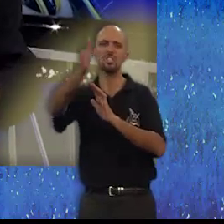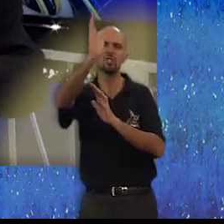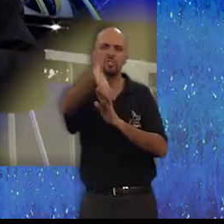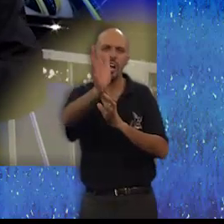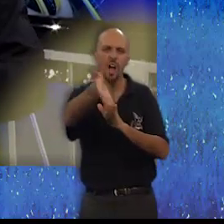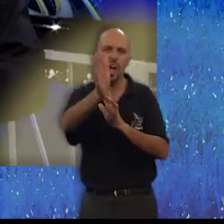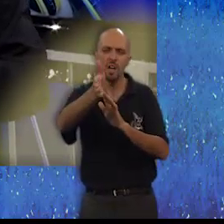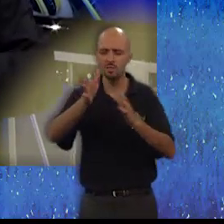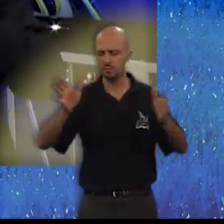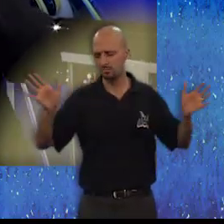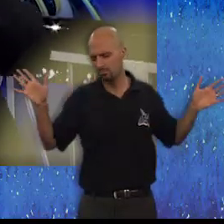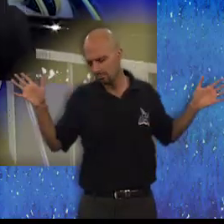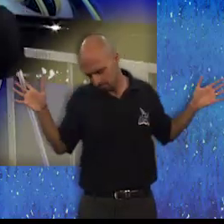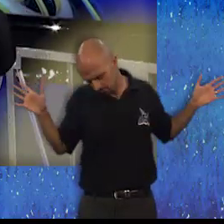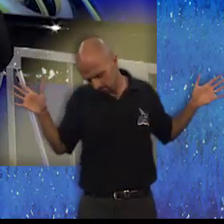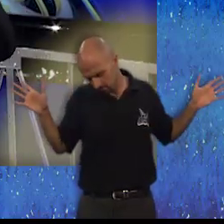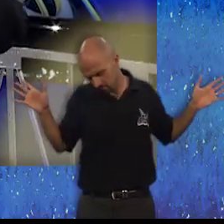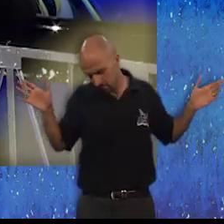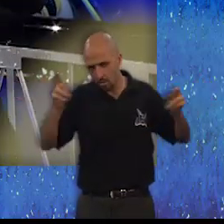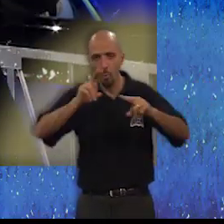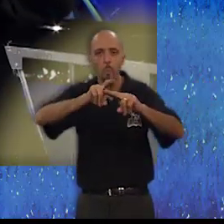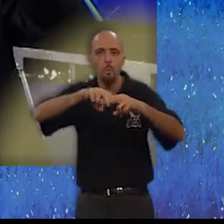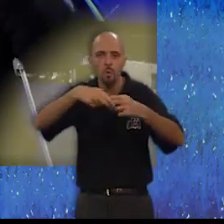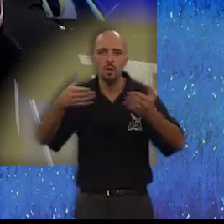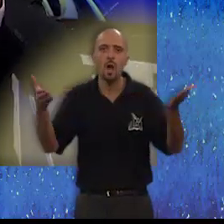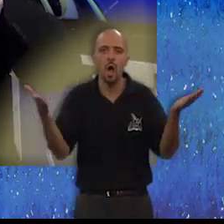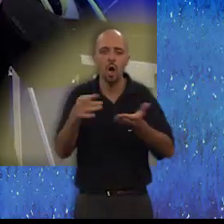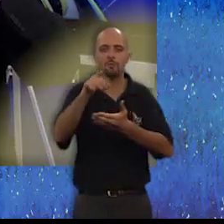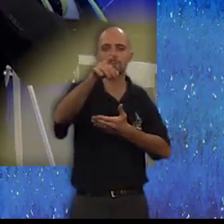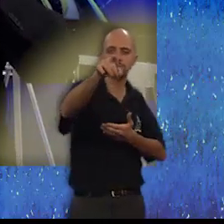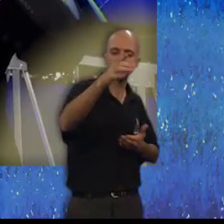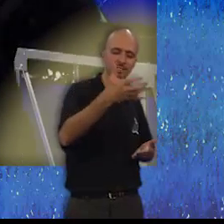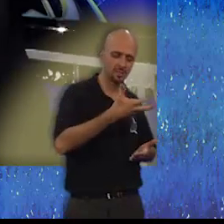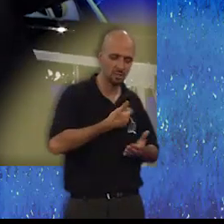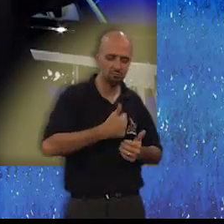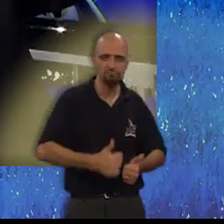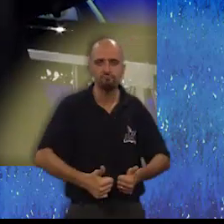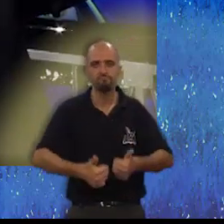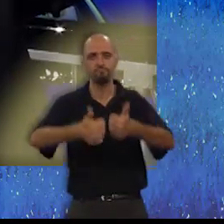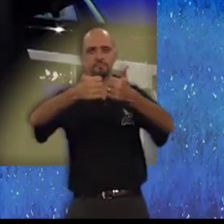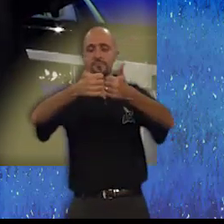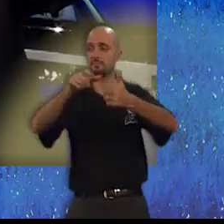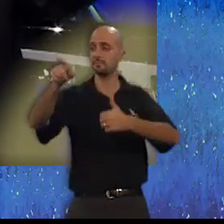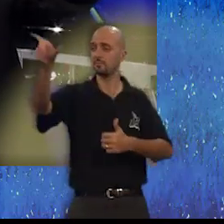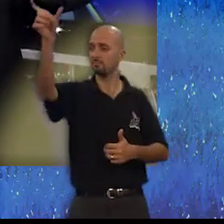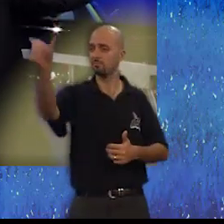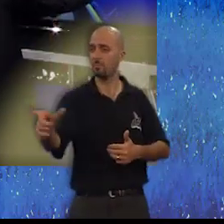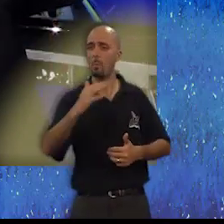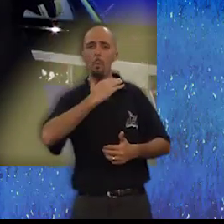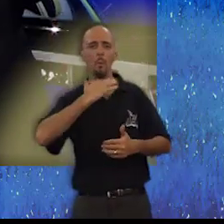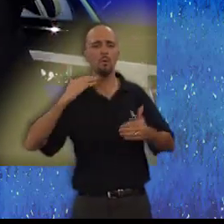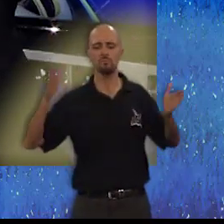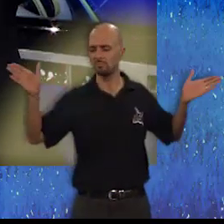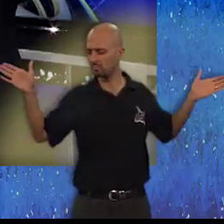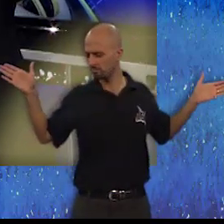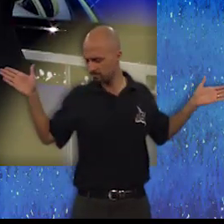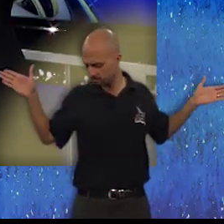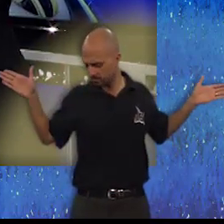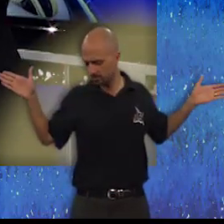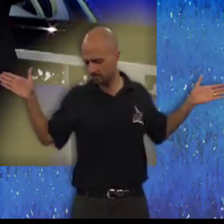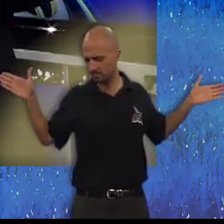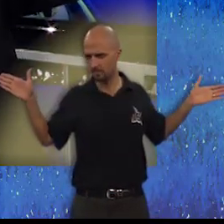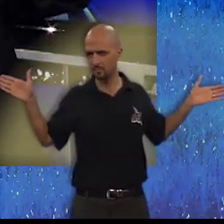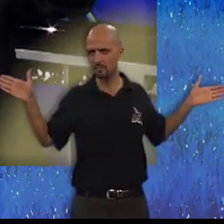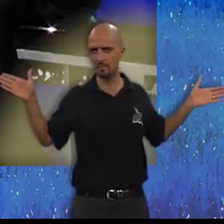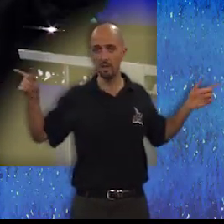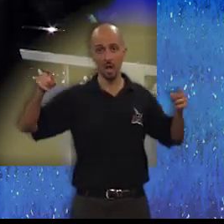fazer nada para sermos salvos, eu quero dizer o seguinte, o único meio de salvação é Jesus Cristo. Ele morreu na cruz